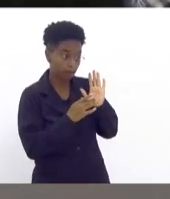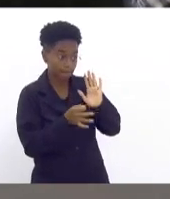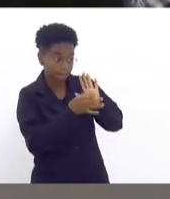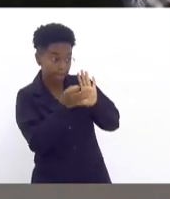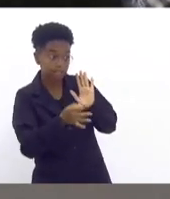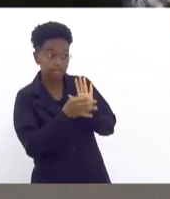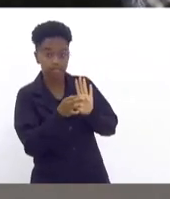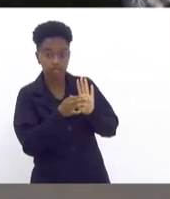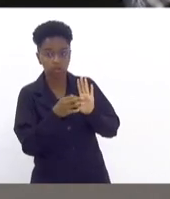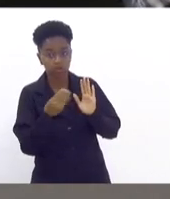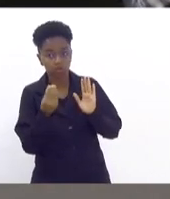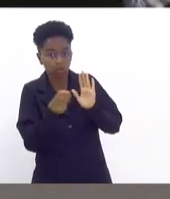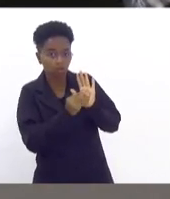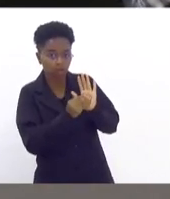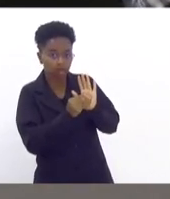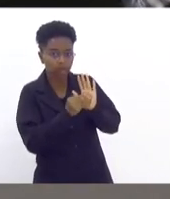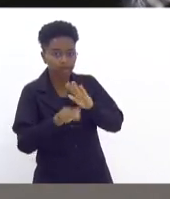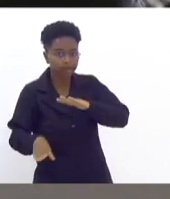com emendas,